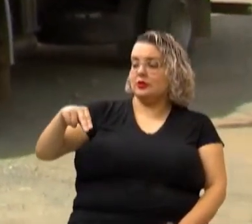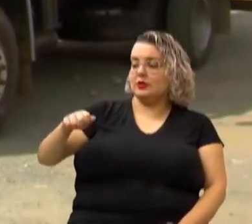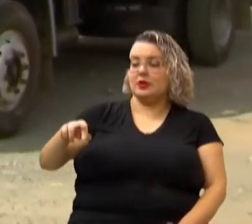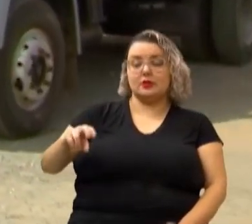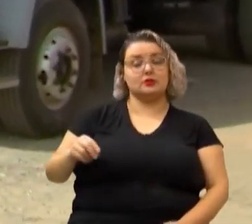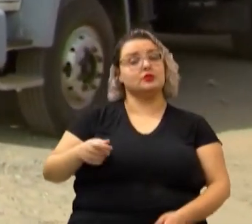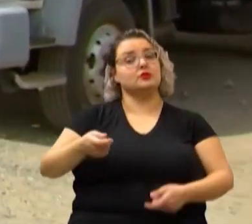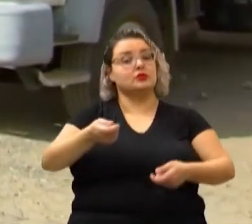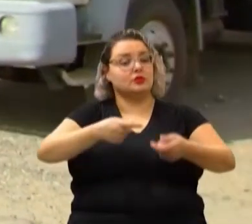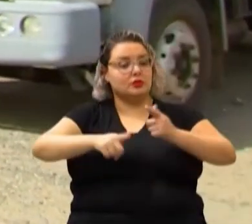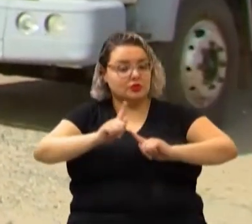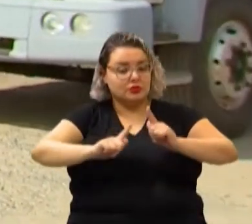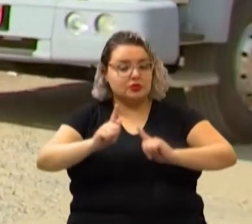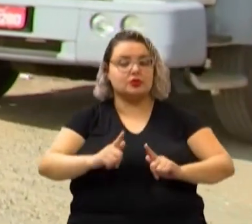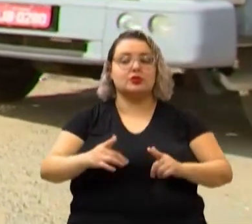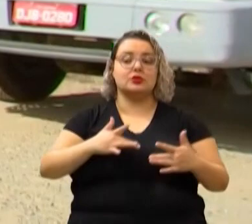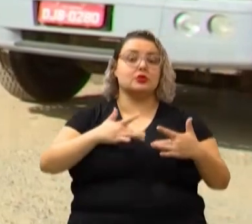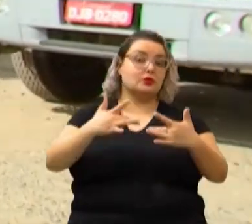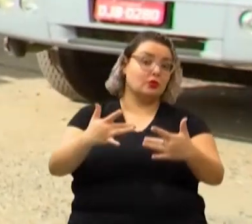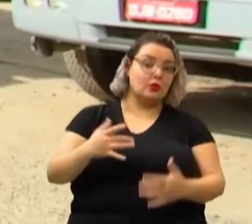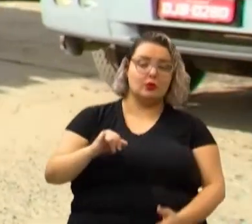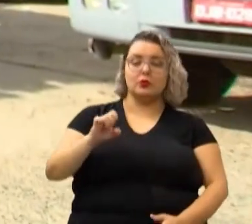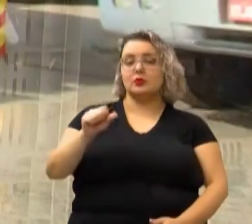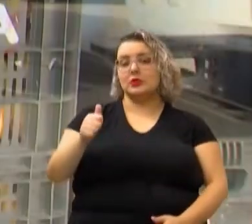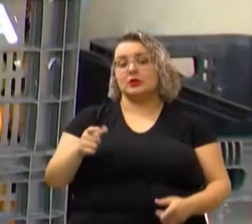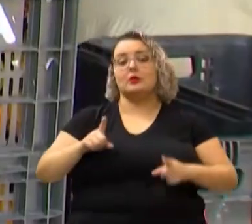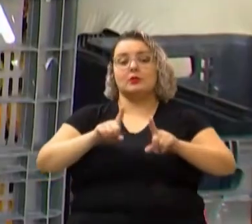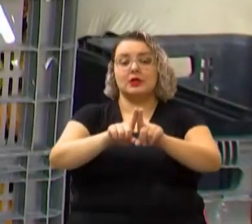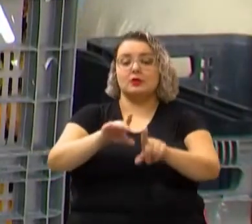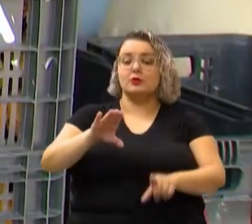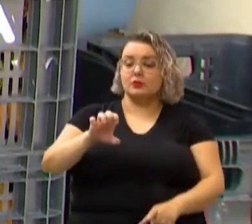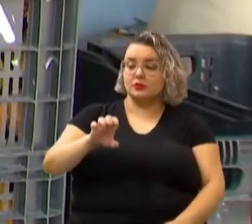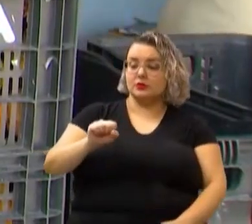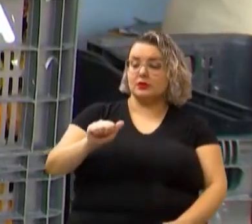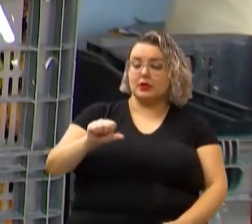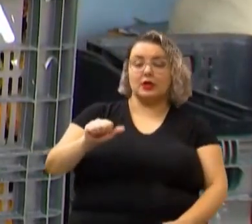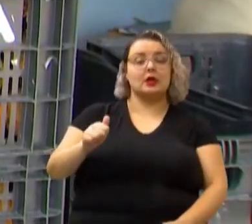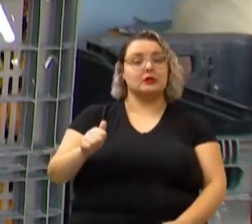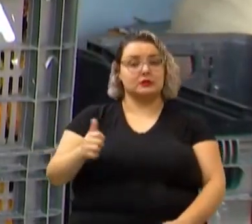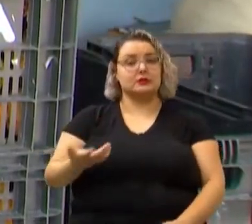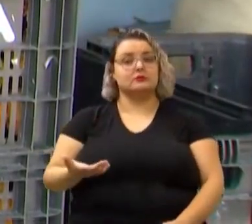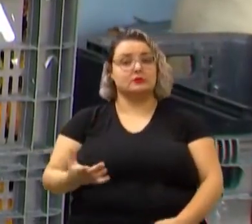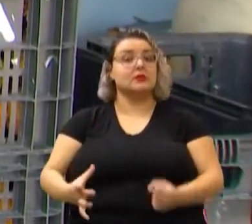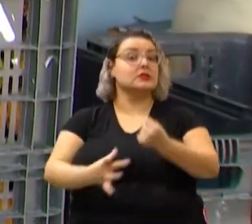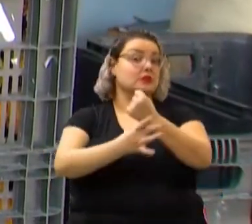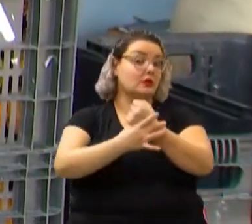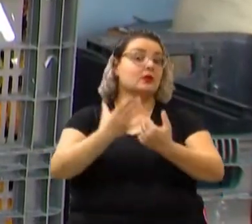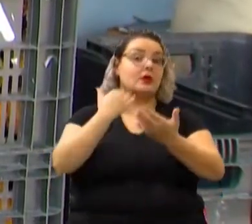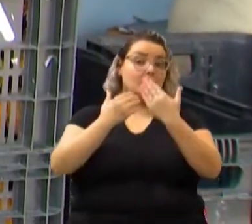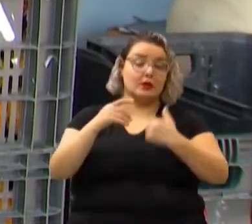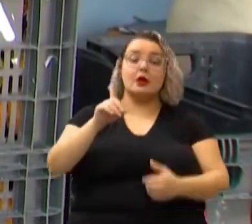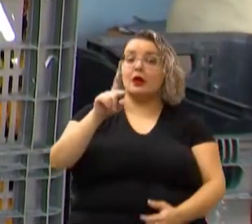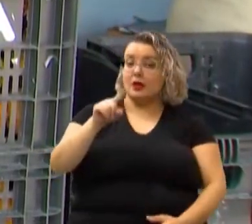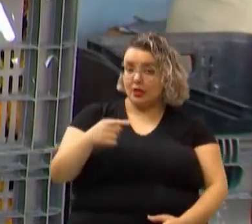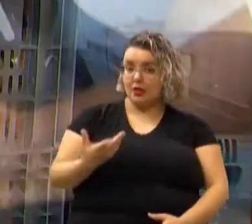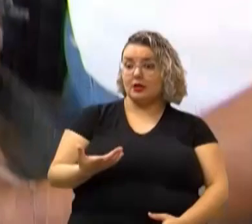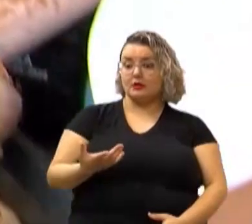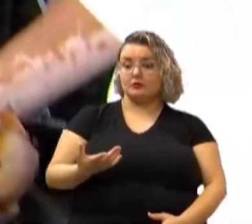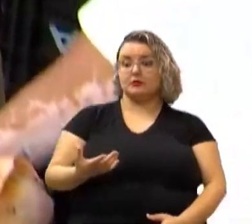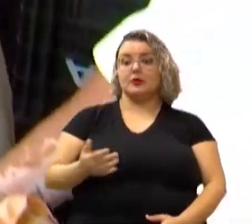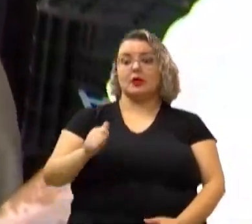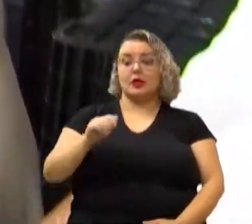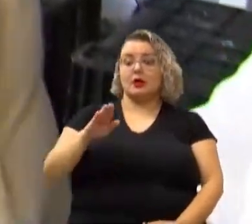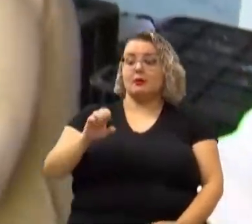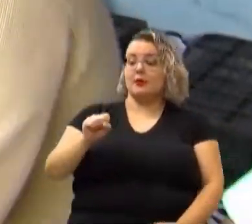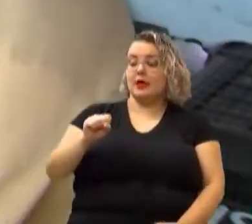permissionários que gerenciam o ISA, que doam para o ISA. A parceria com a SEASA Campinas, uma vez que também segurança alimentar